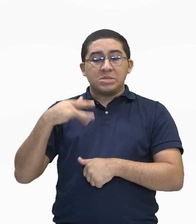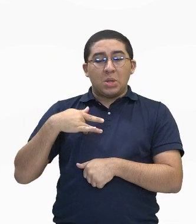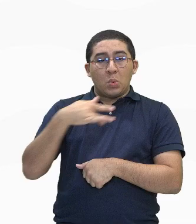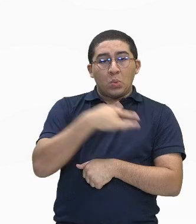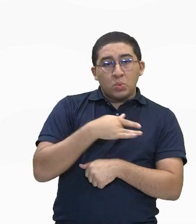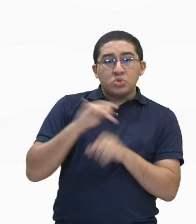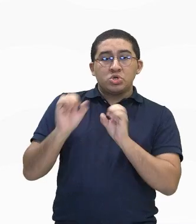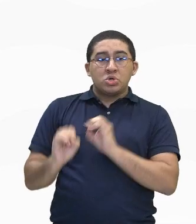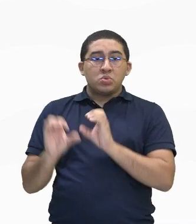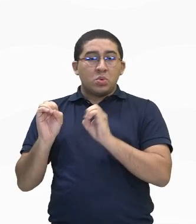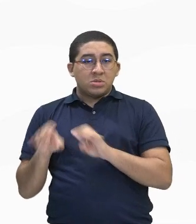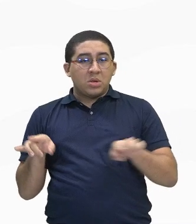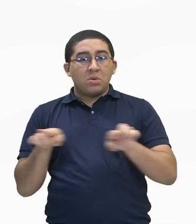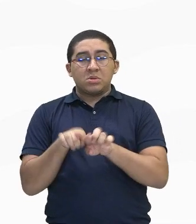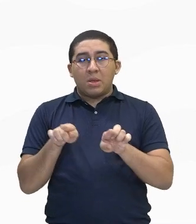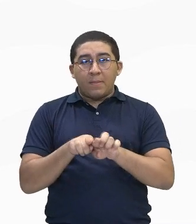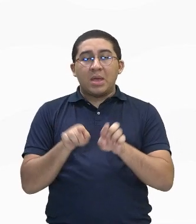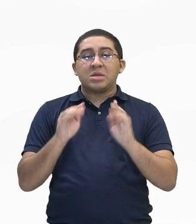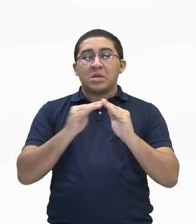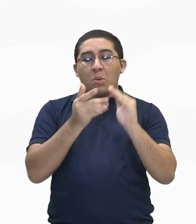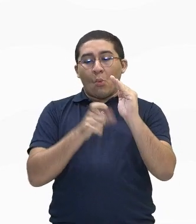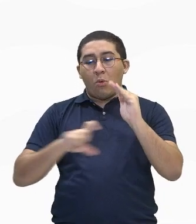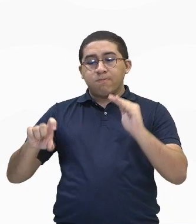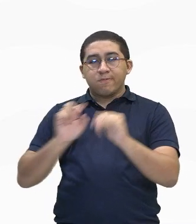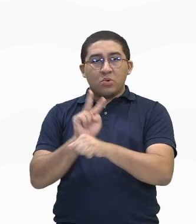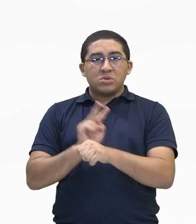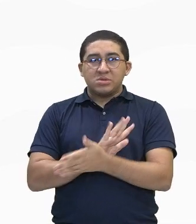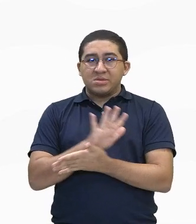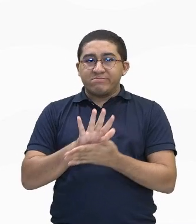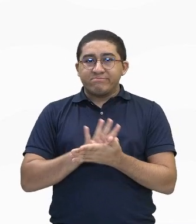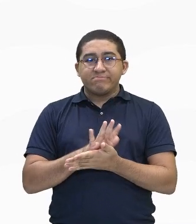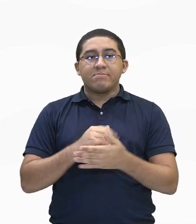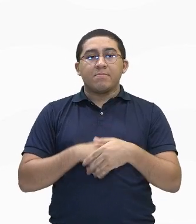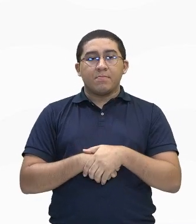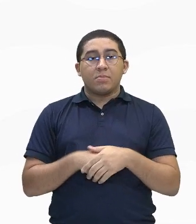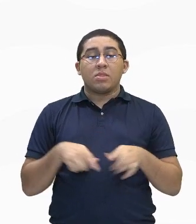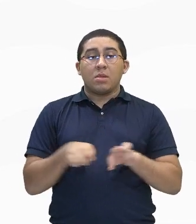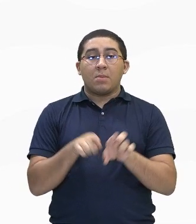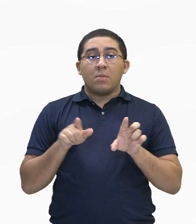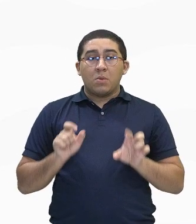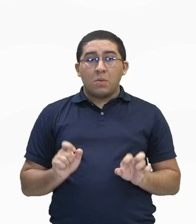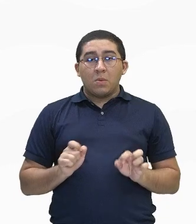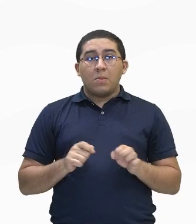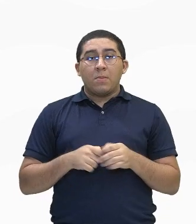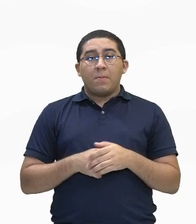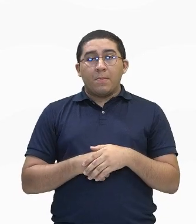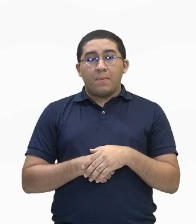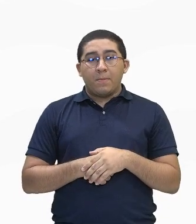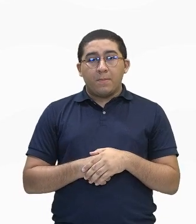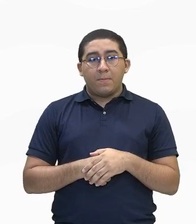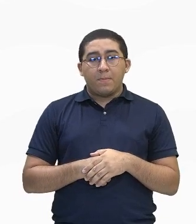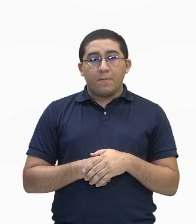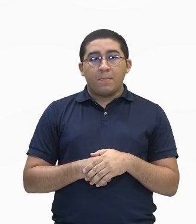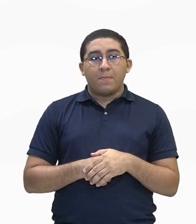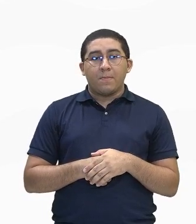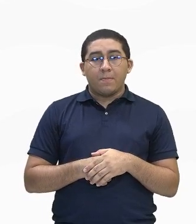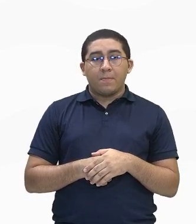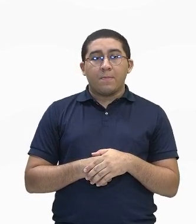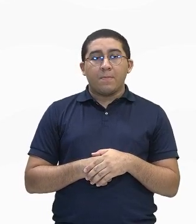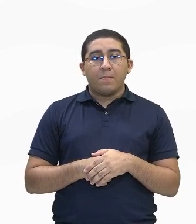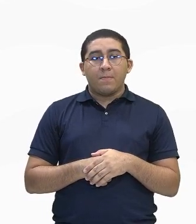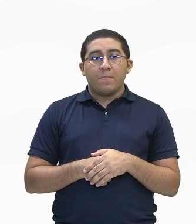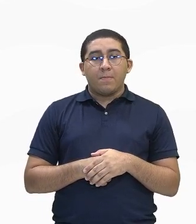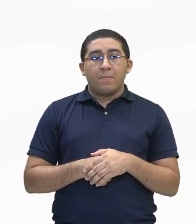do país. Essa desigualdade social, ela também se consolida com a